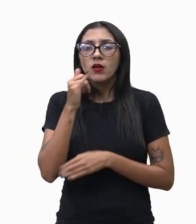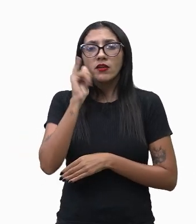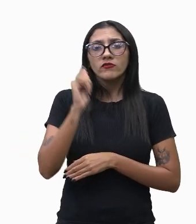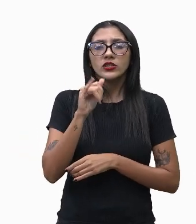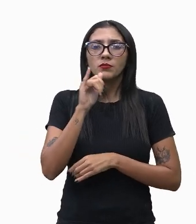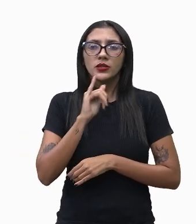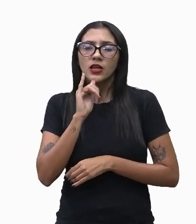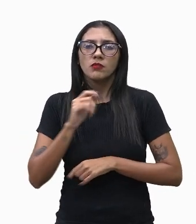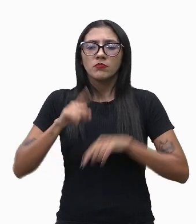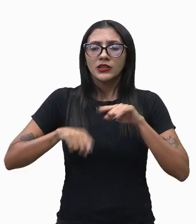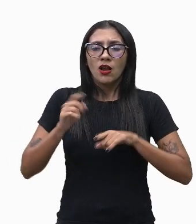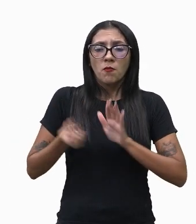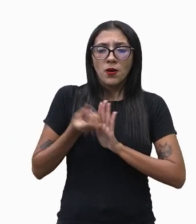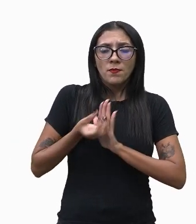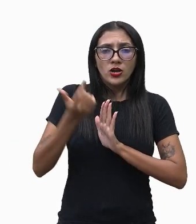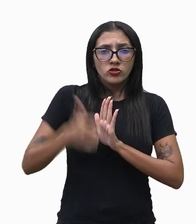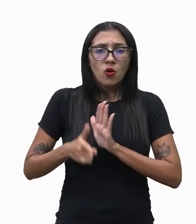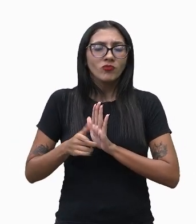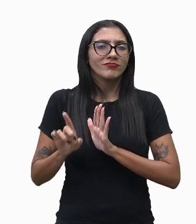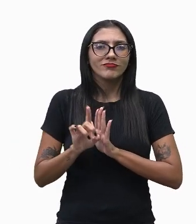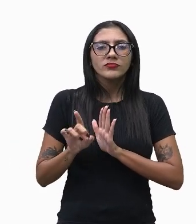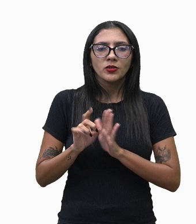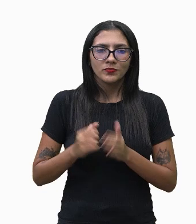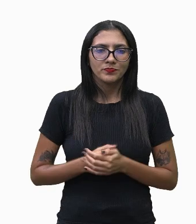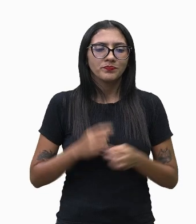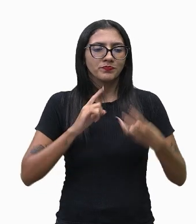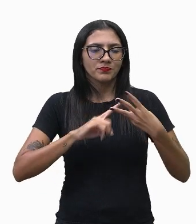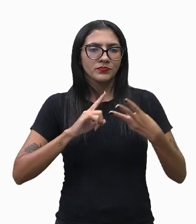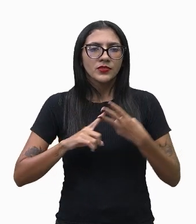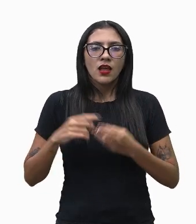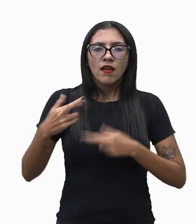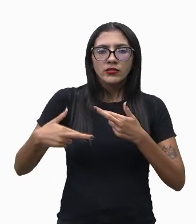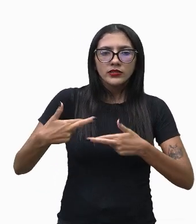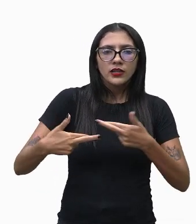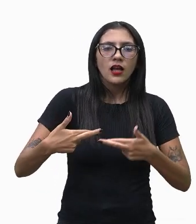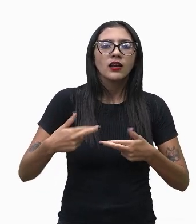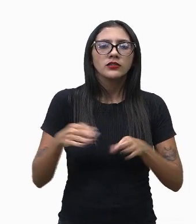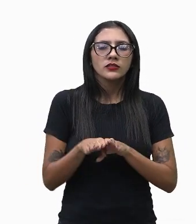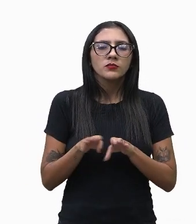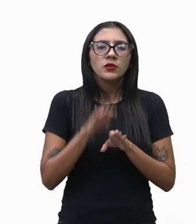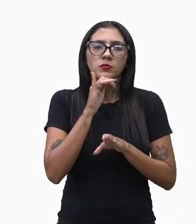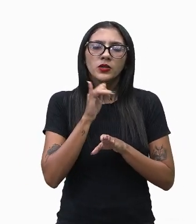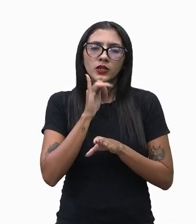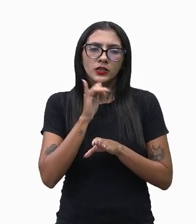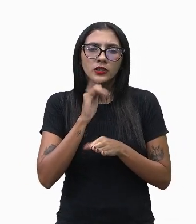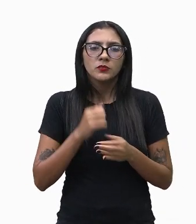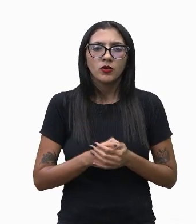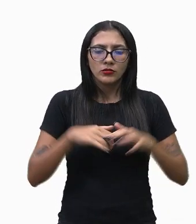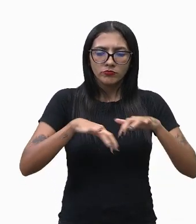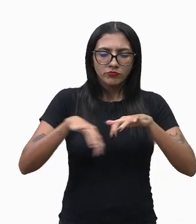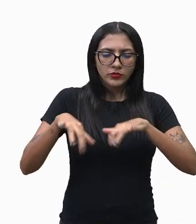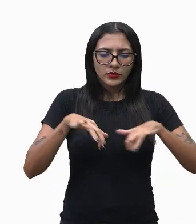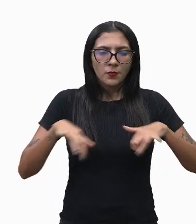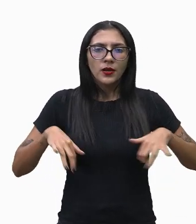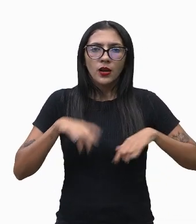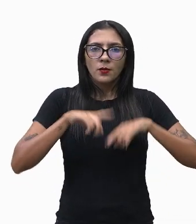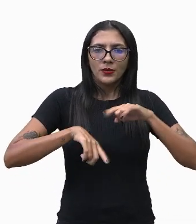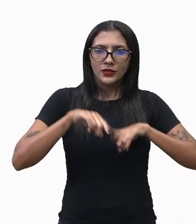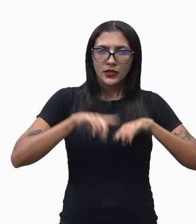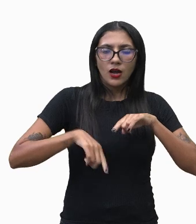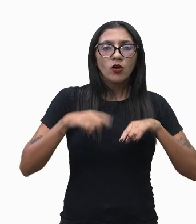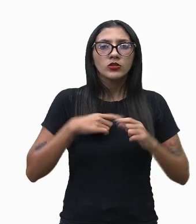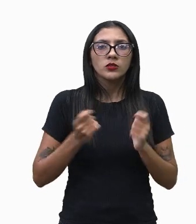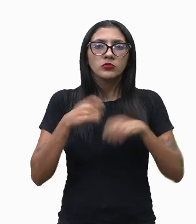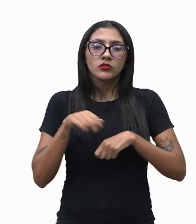produções de recursos, e também a reciclagem, né, que é separar o que pode ser transformado em outros